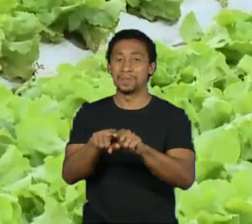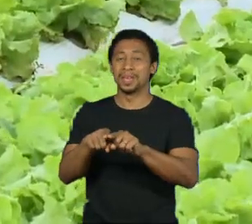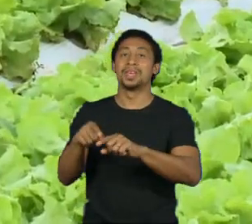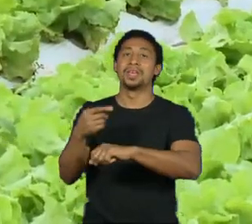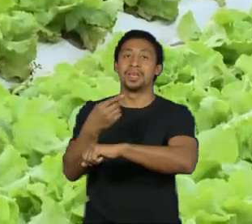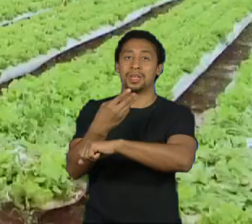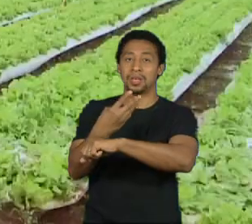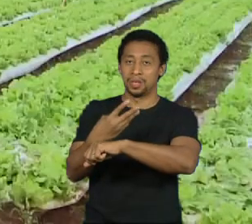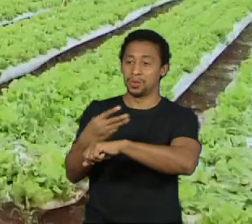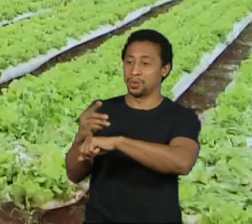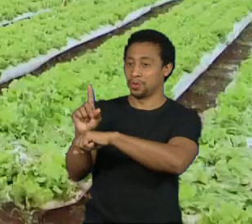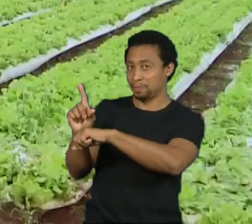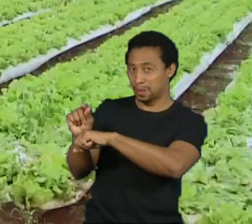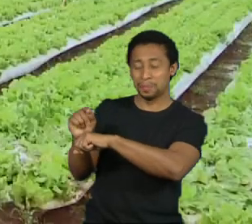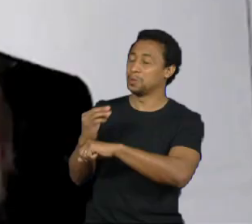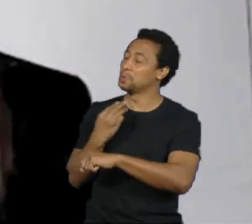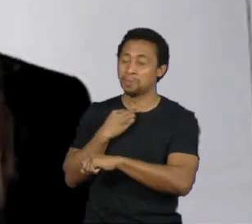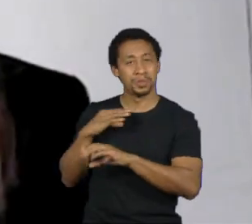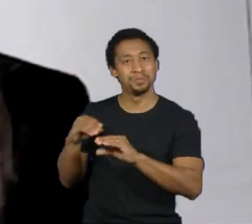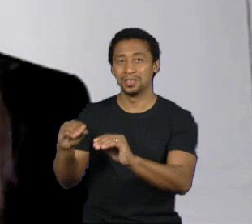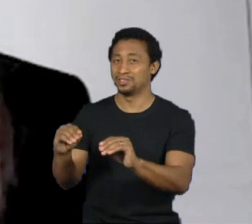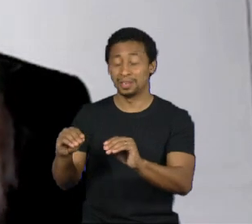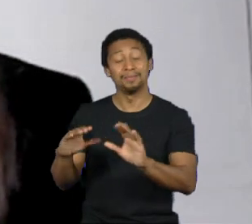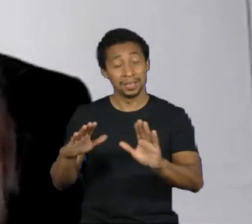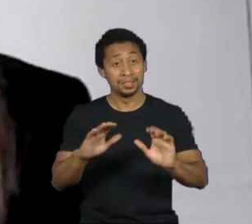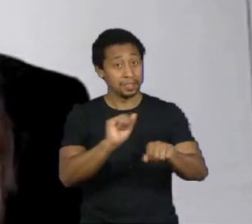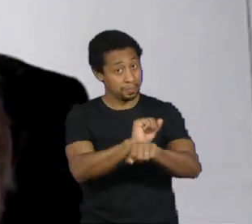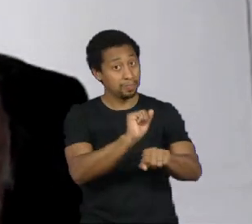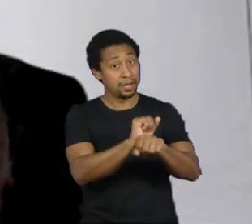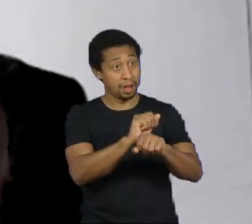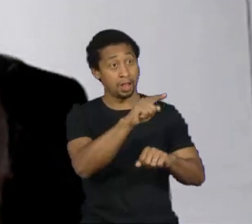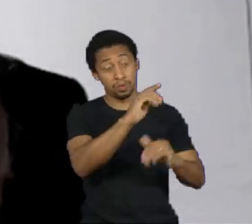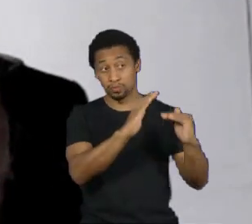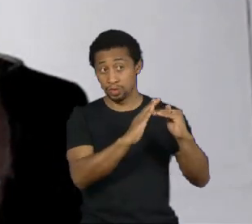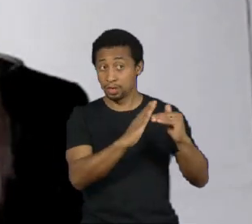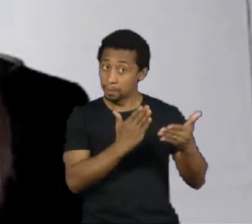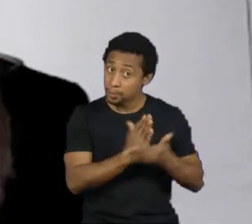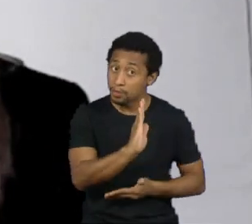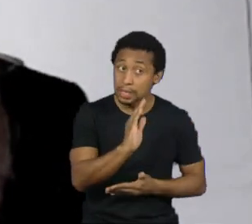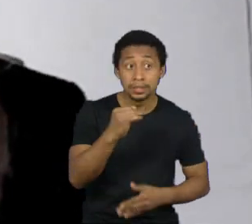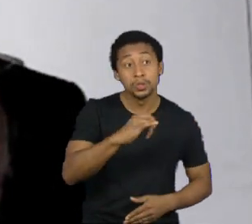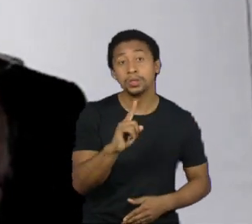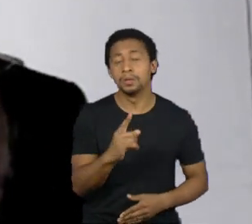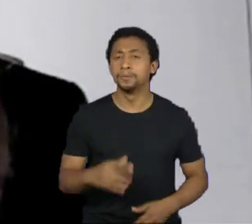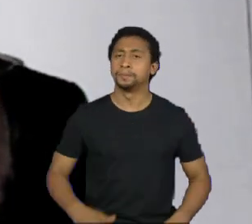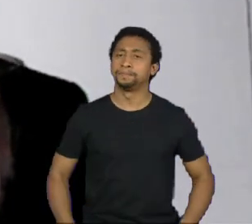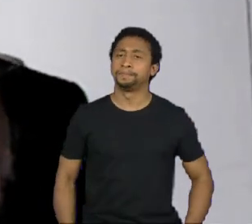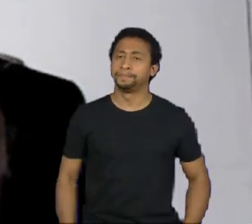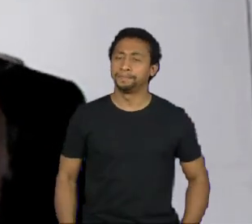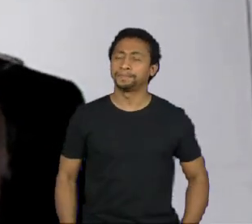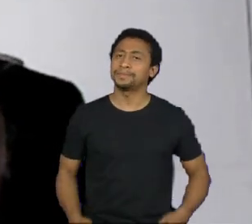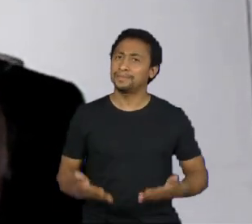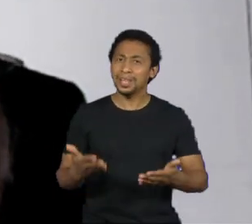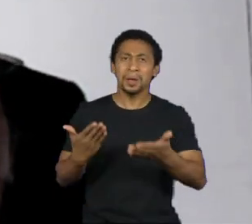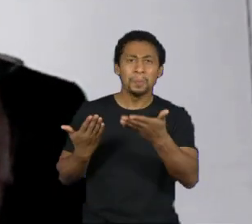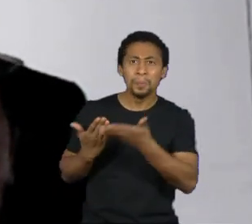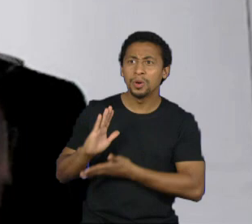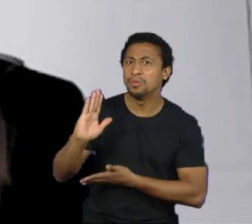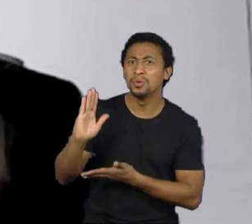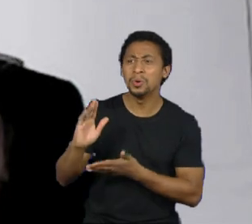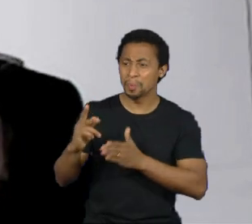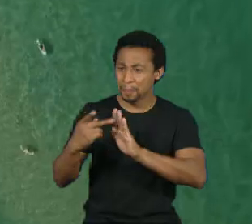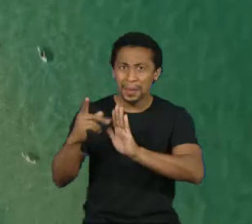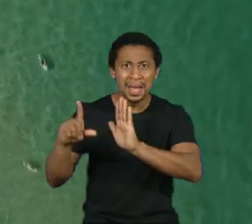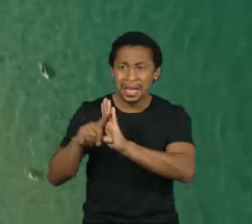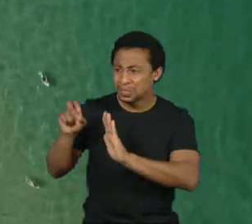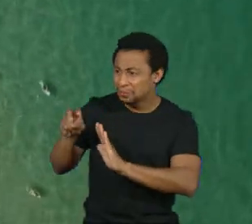Senado. Não há ganho econômico algum que justifique a aprovação de uma lei